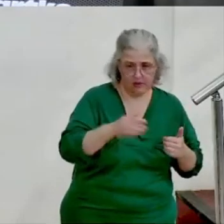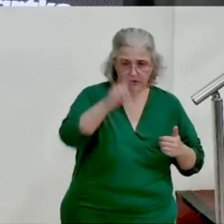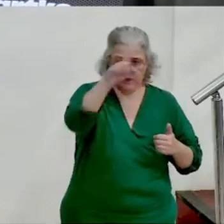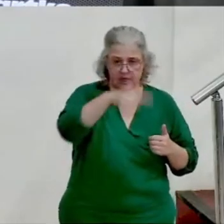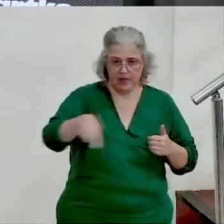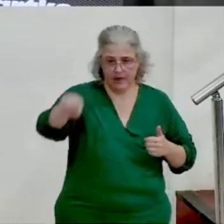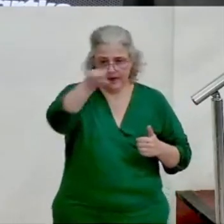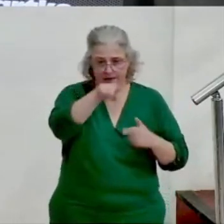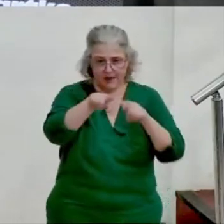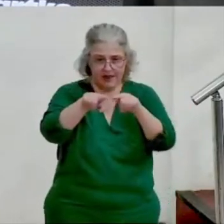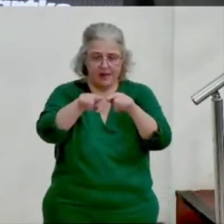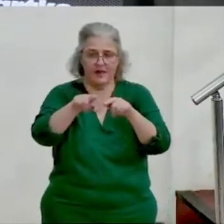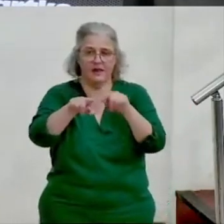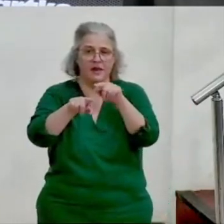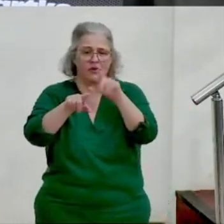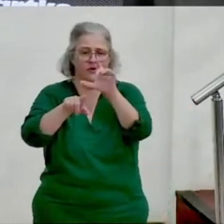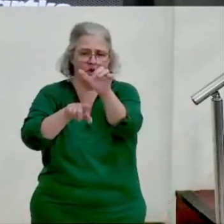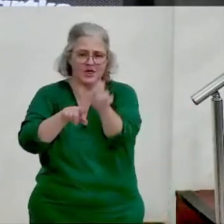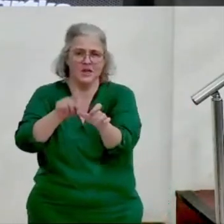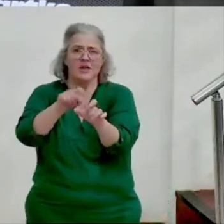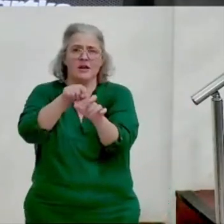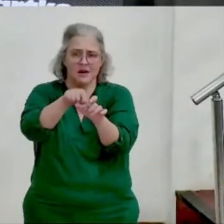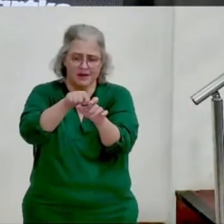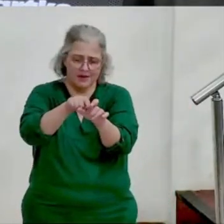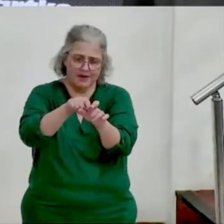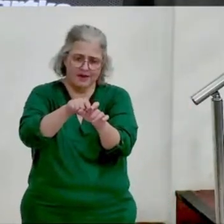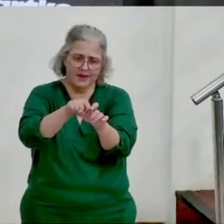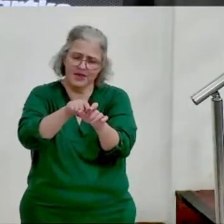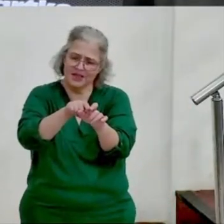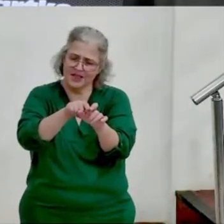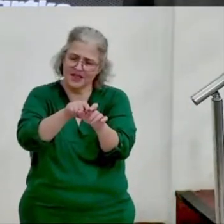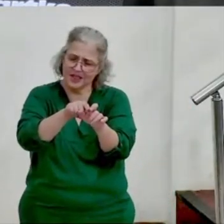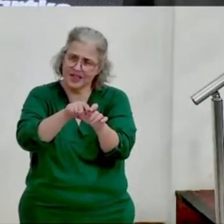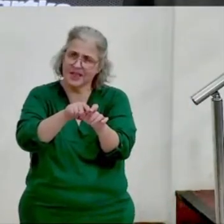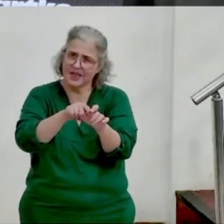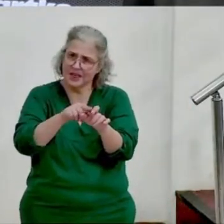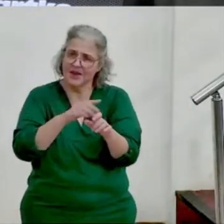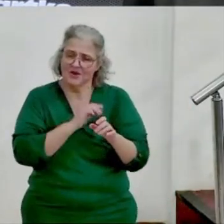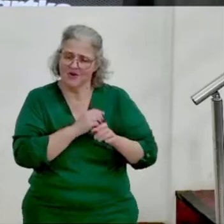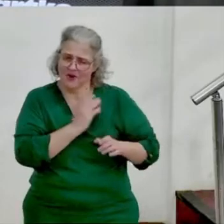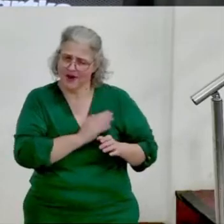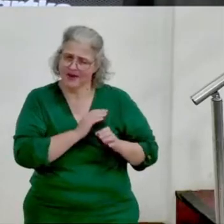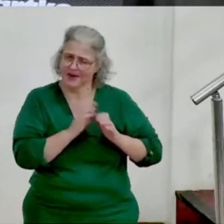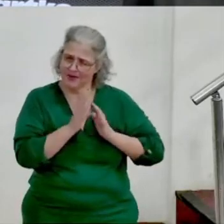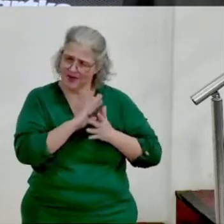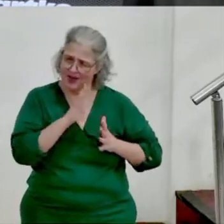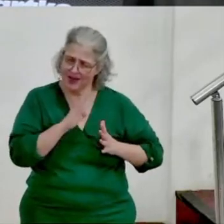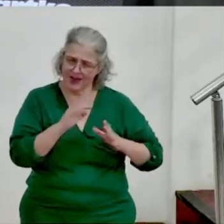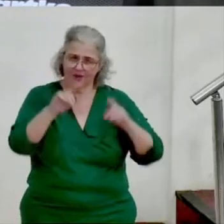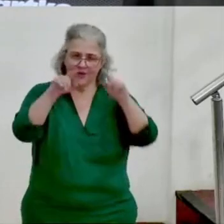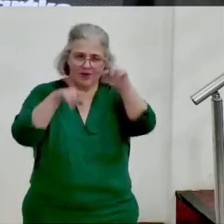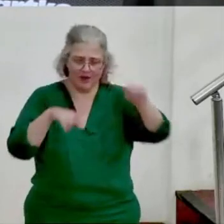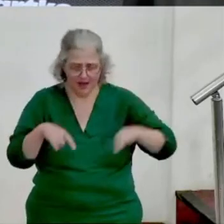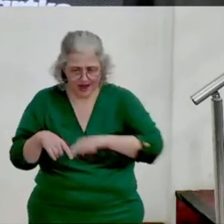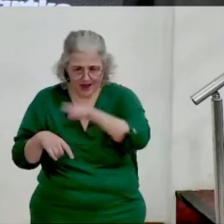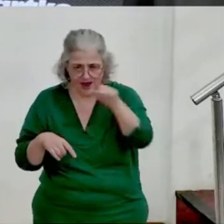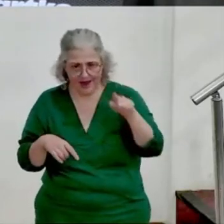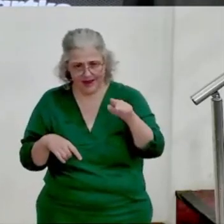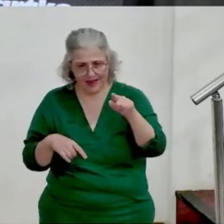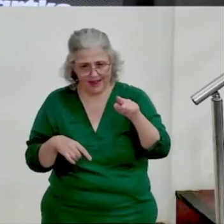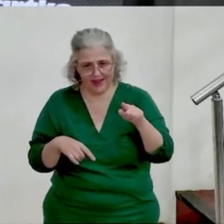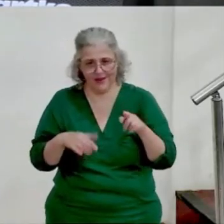círculo ao redor deste círculo, coisas muito perigosas, ameaçadoras, mas dentro você